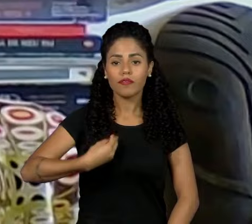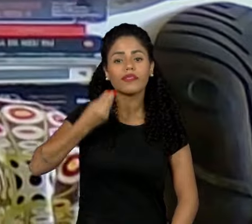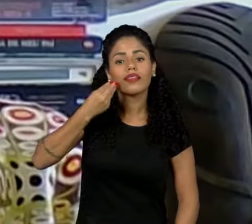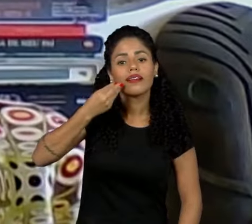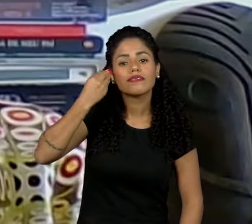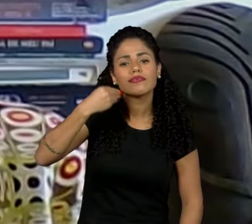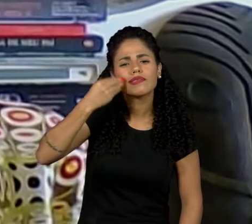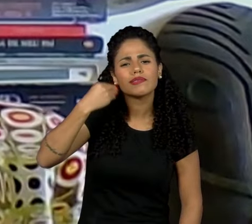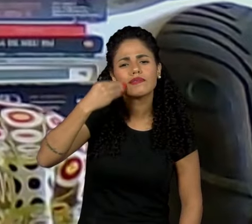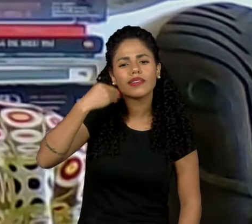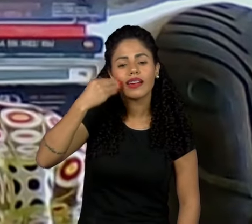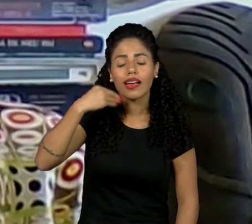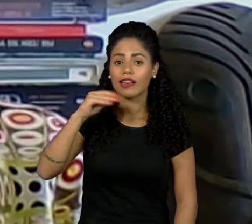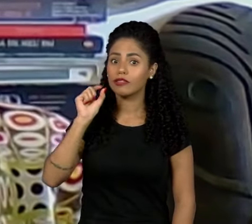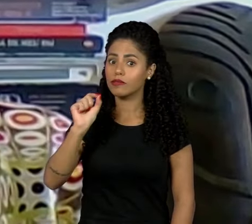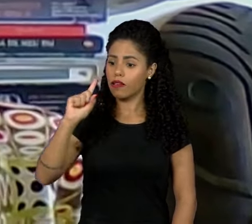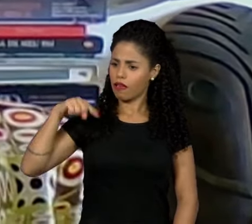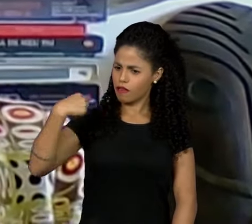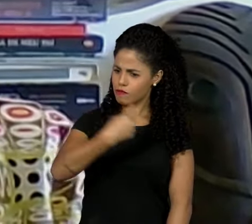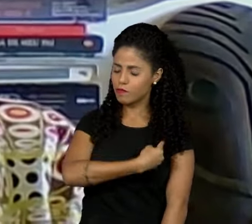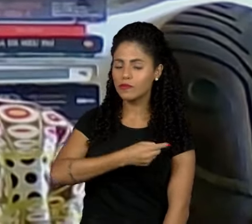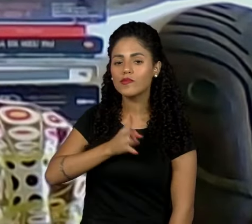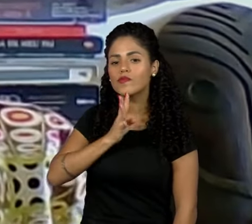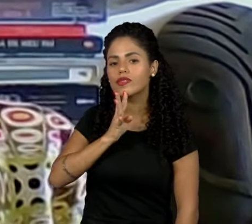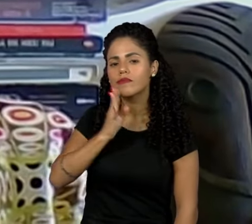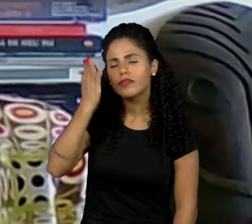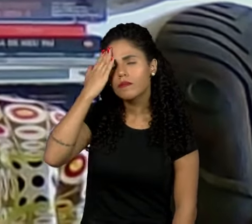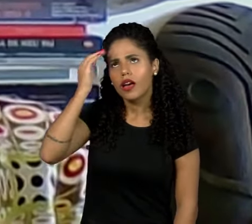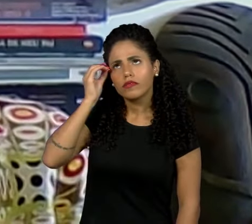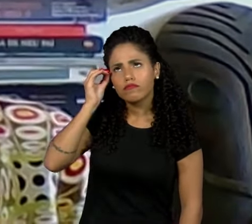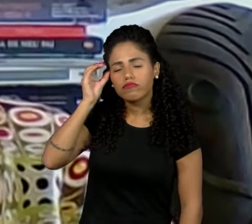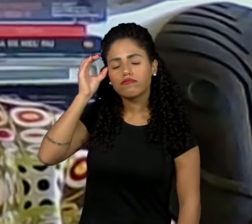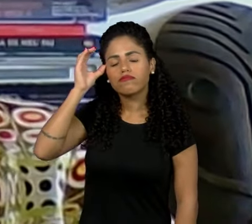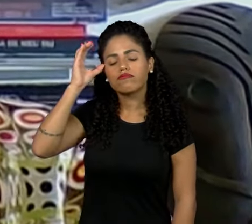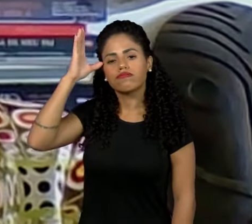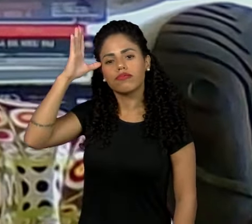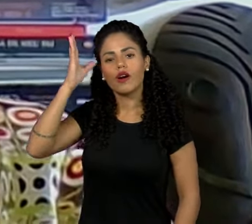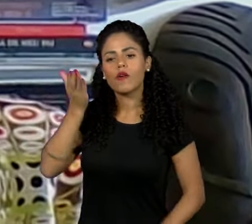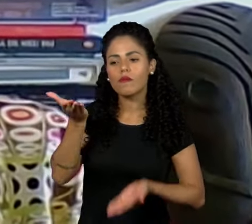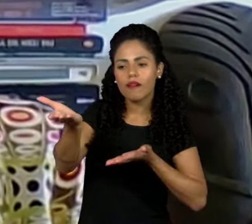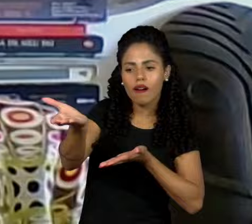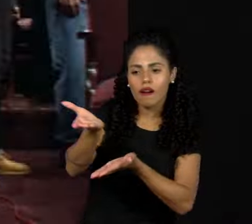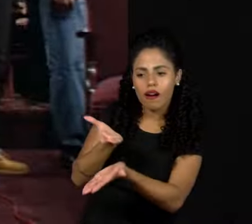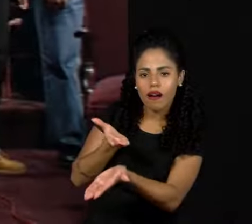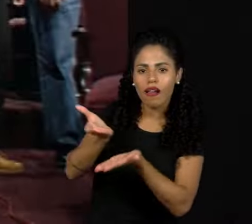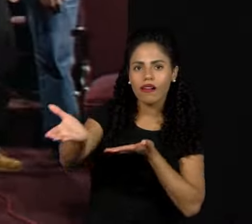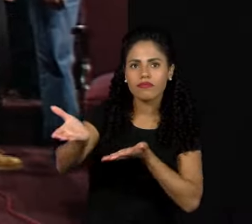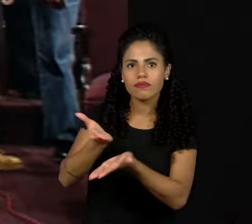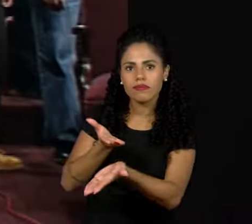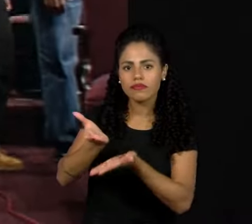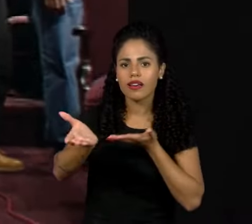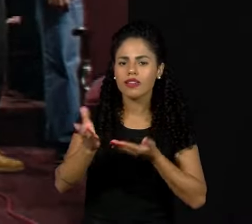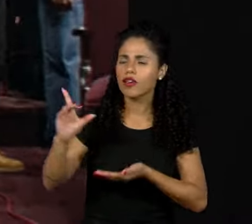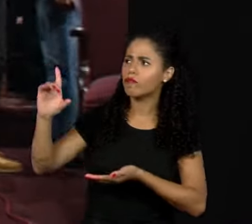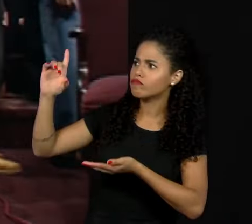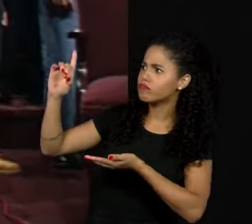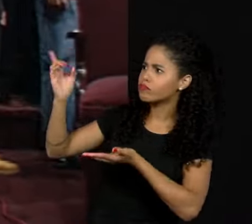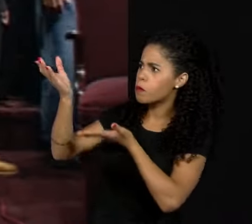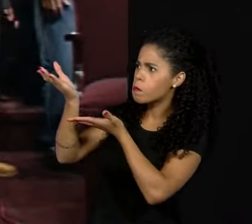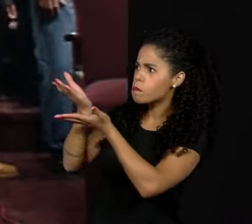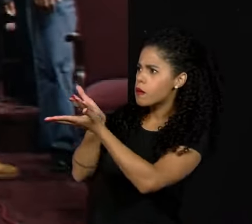partir daquilo que nós conhecemos como uma relação com o sagrado. Este sagrado,